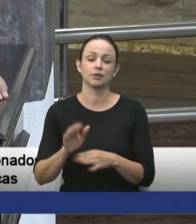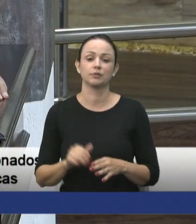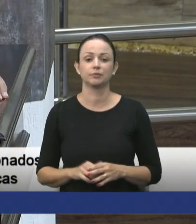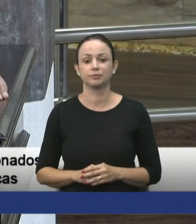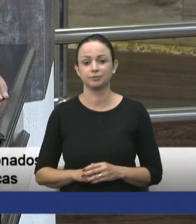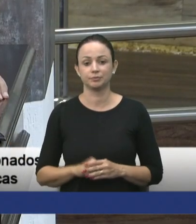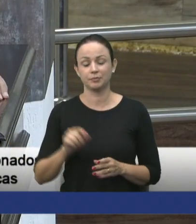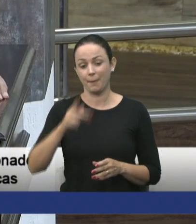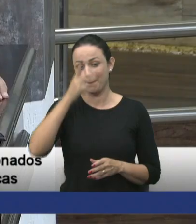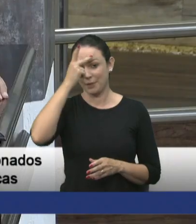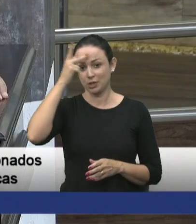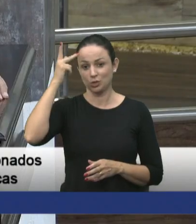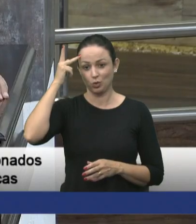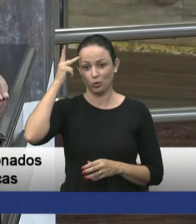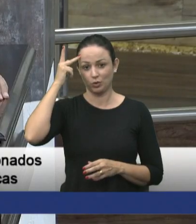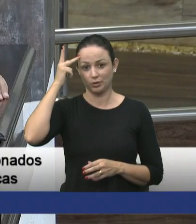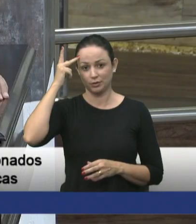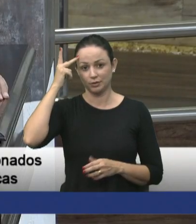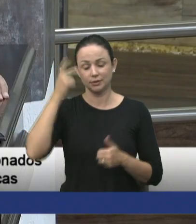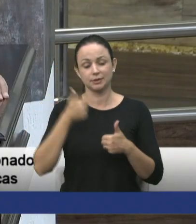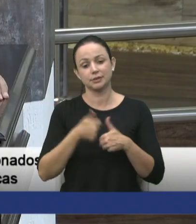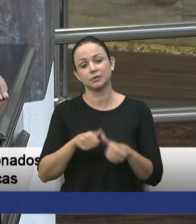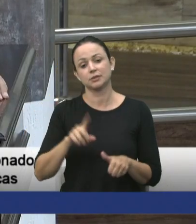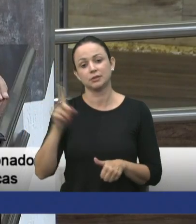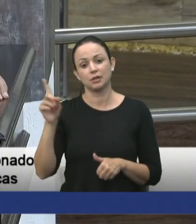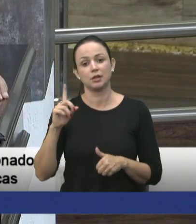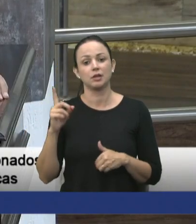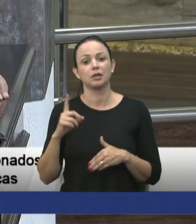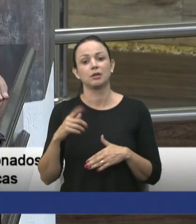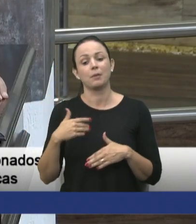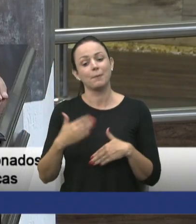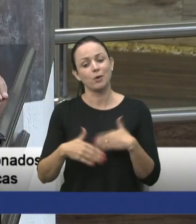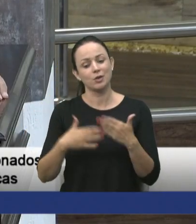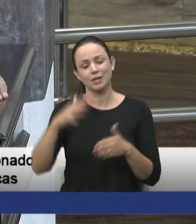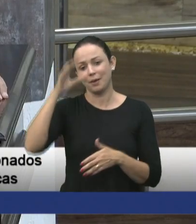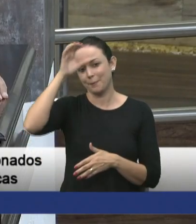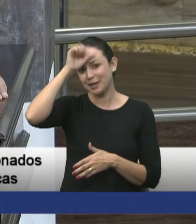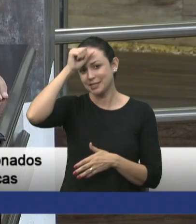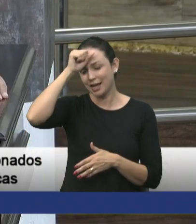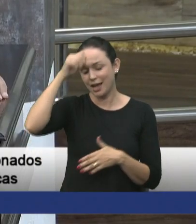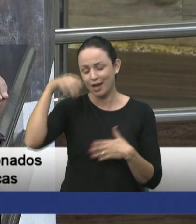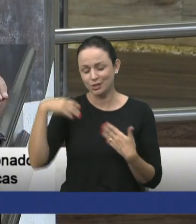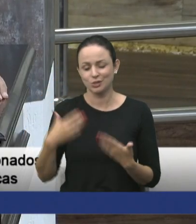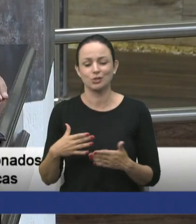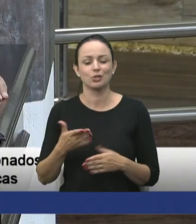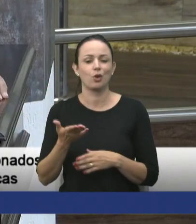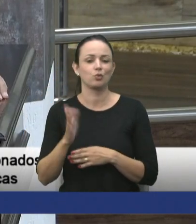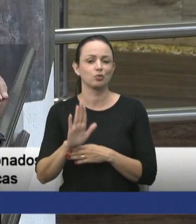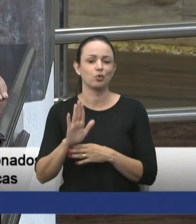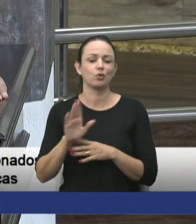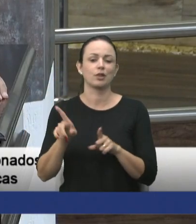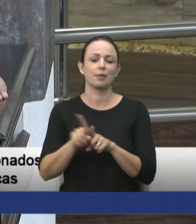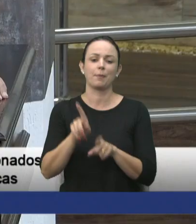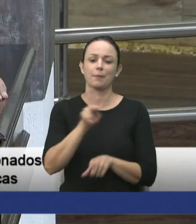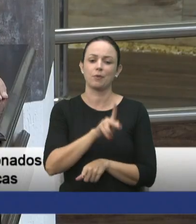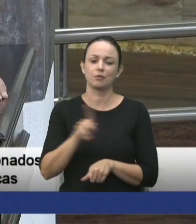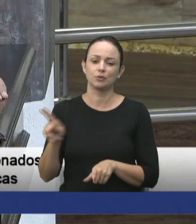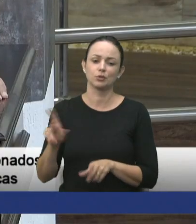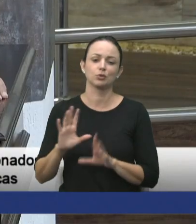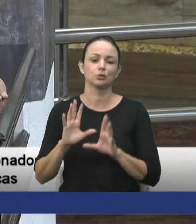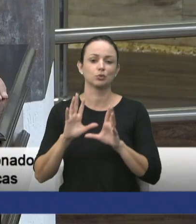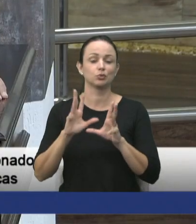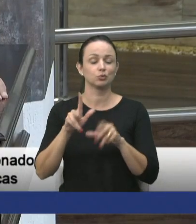aquelas pessoas que estão lá no processo de aprendizagem, auxiliando aos professores e toda a